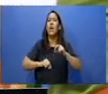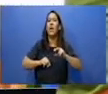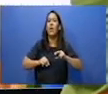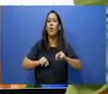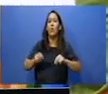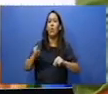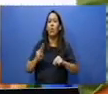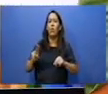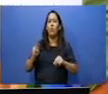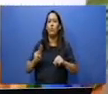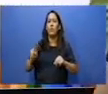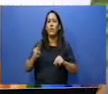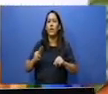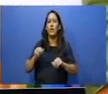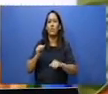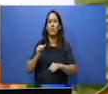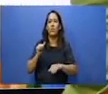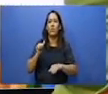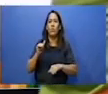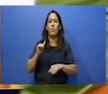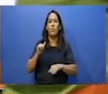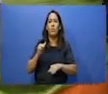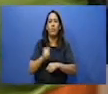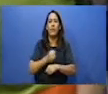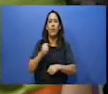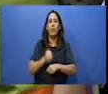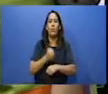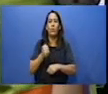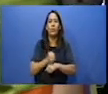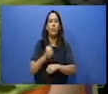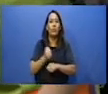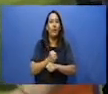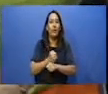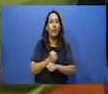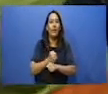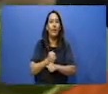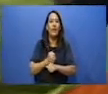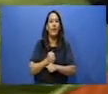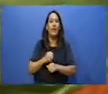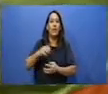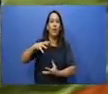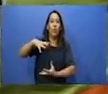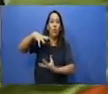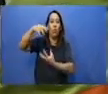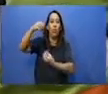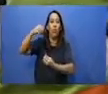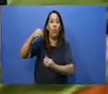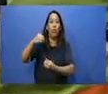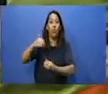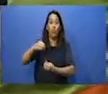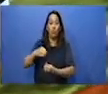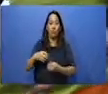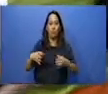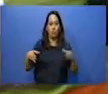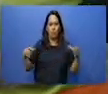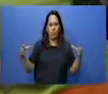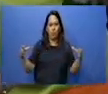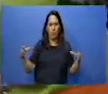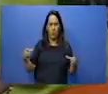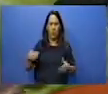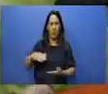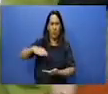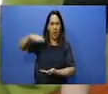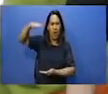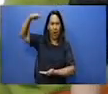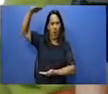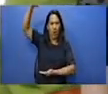para a construção da escultura do ovo gigante? Do que foi feito aquele ovo gigante? Para ele ficar